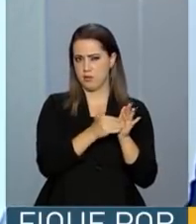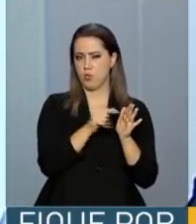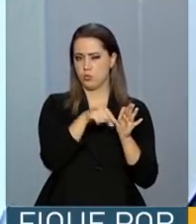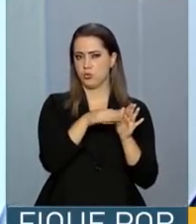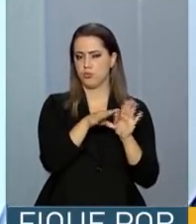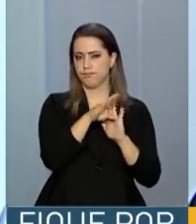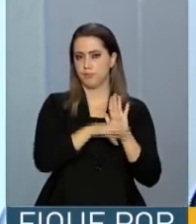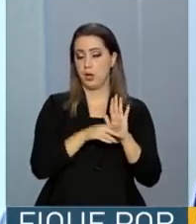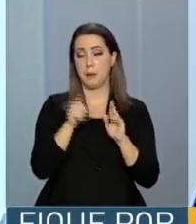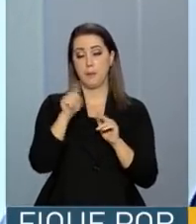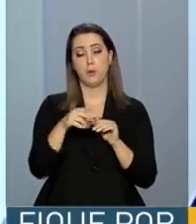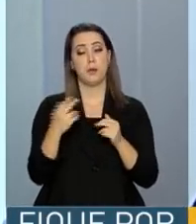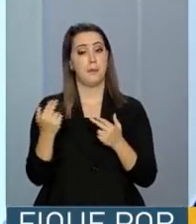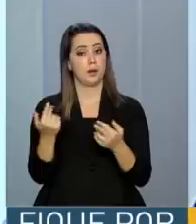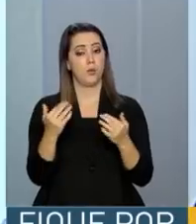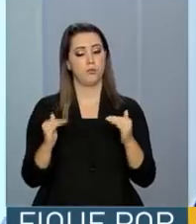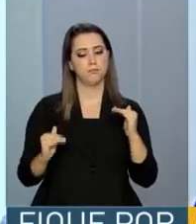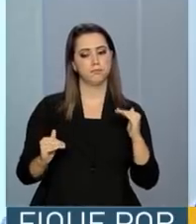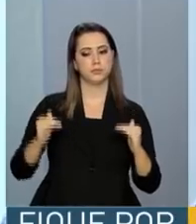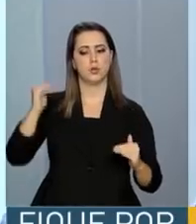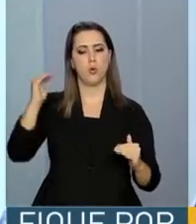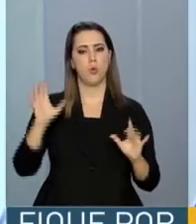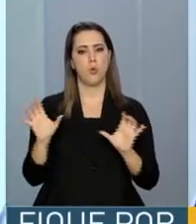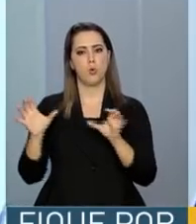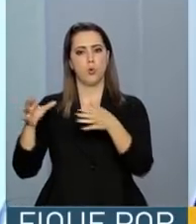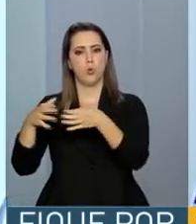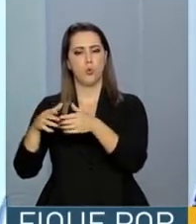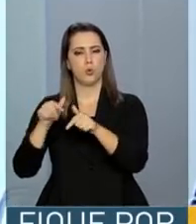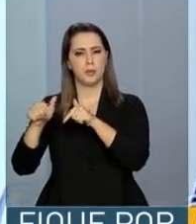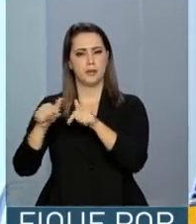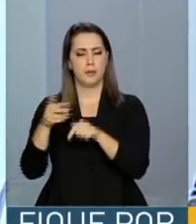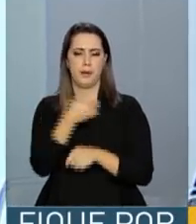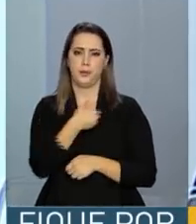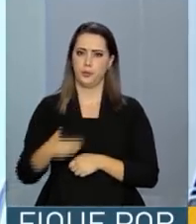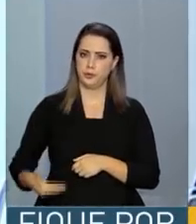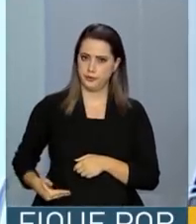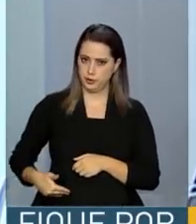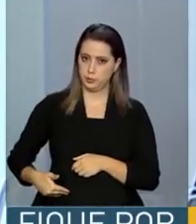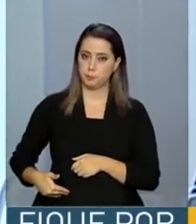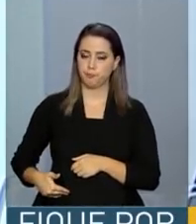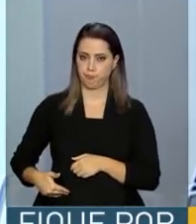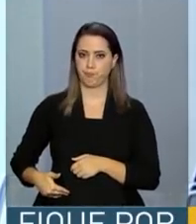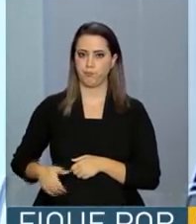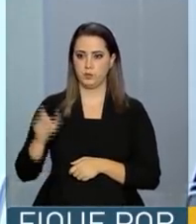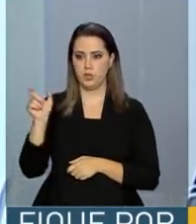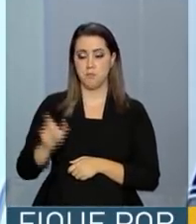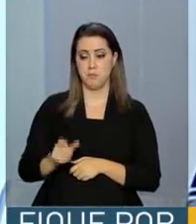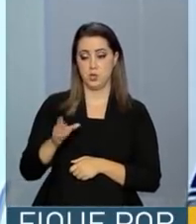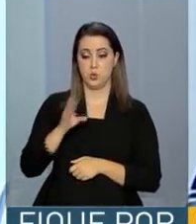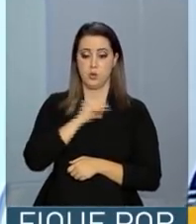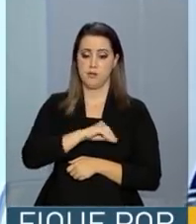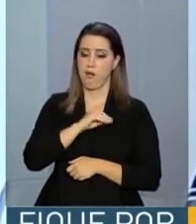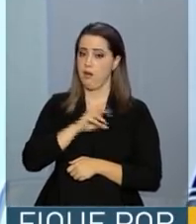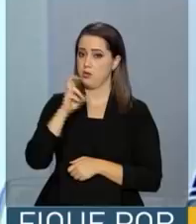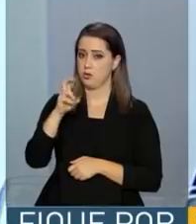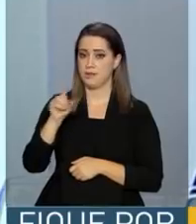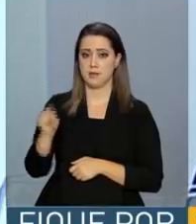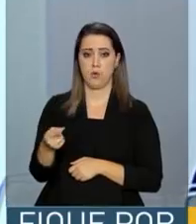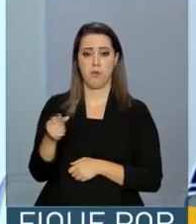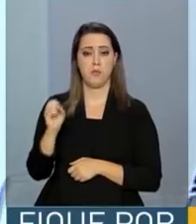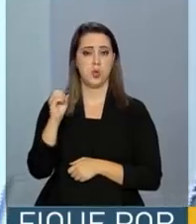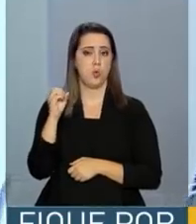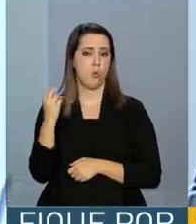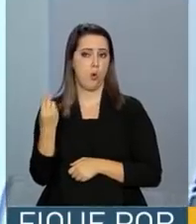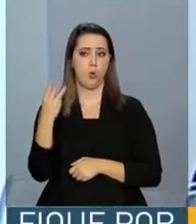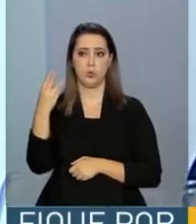é equiparar a aposentadoria do do servidor público seja aquele que ganhar 5 mil como aquele que ganha